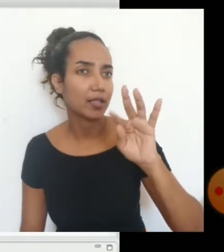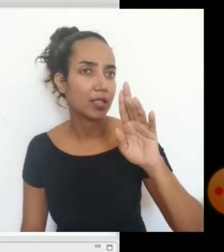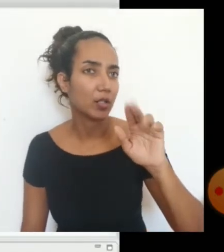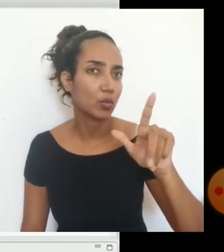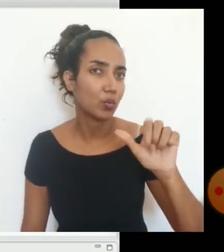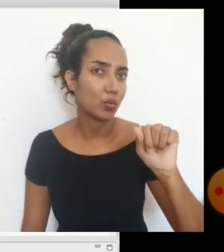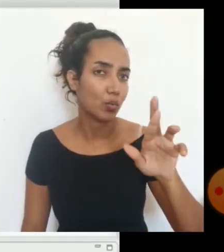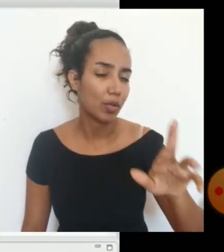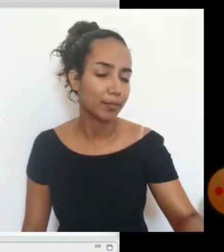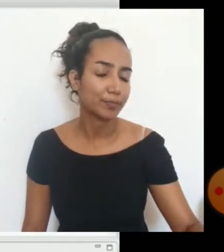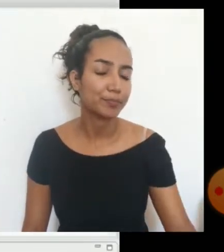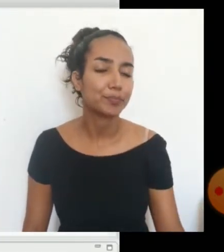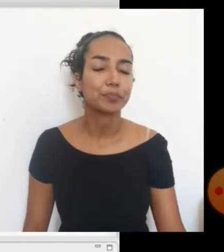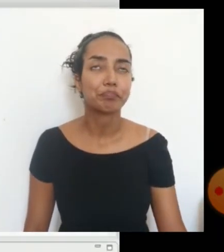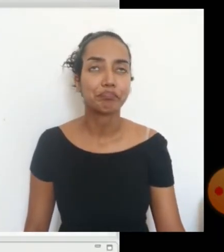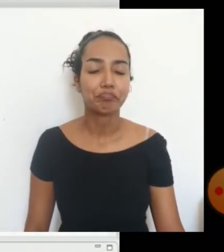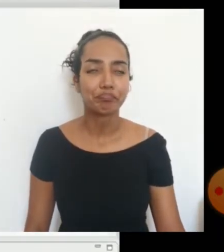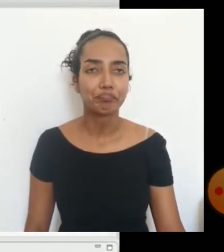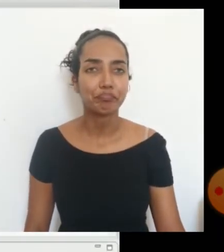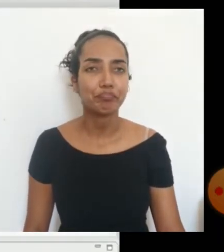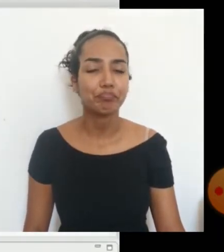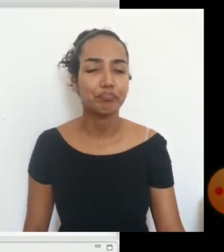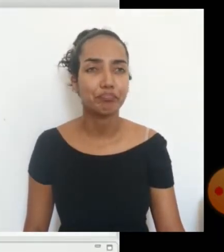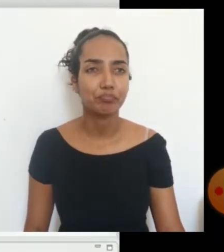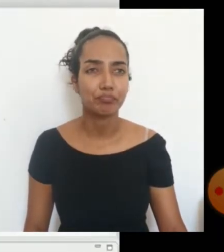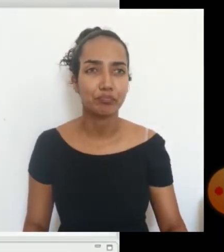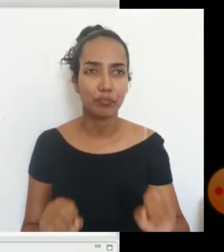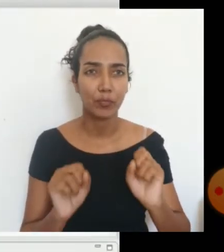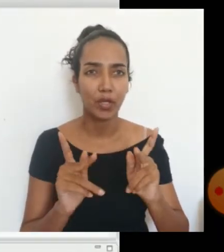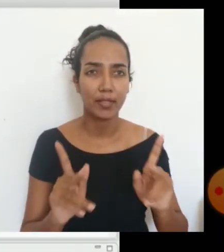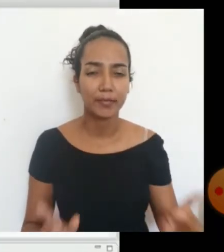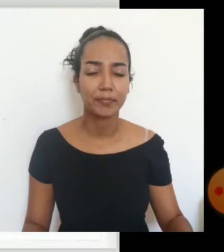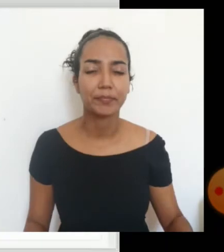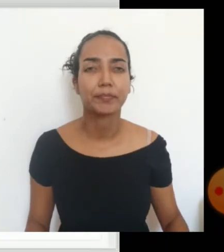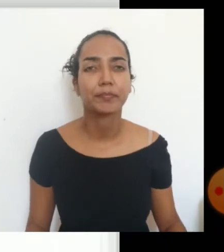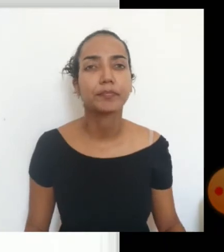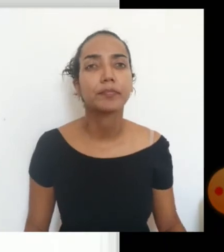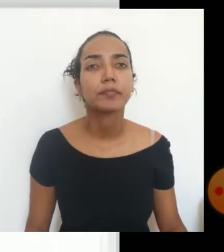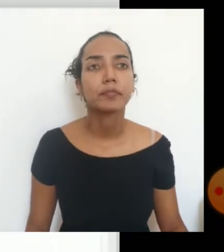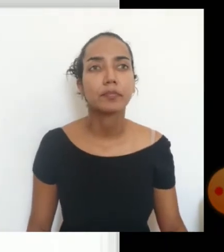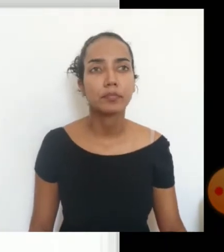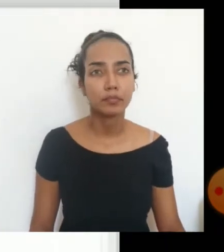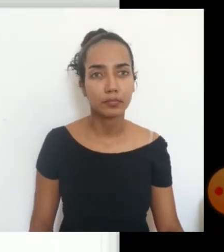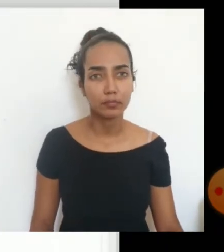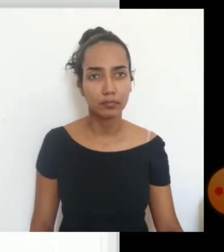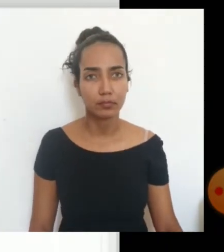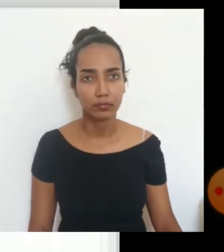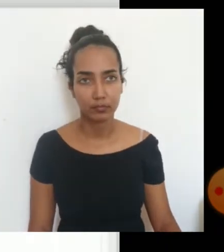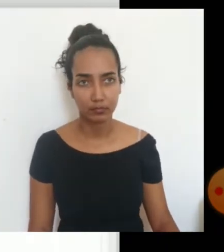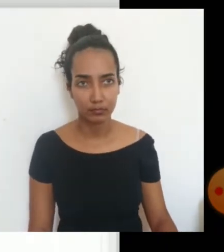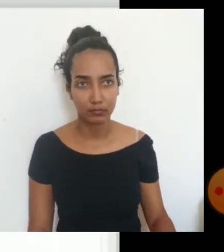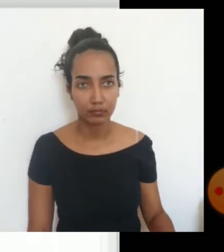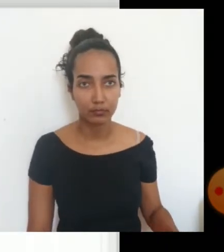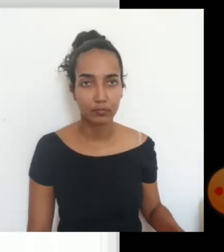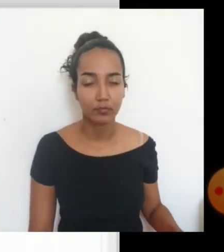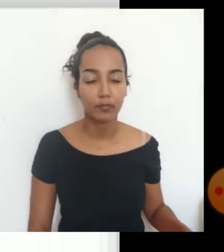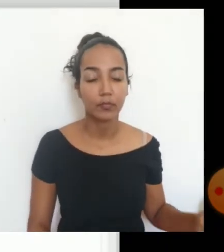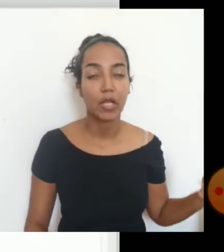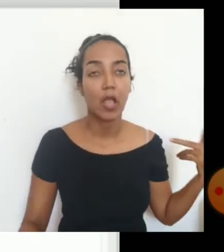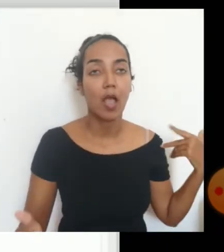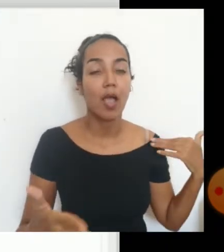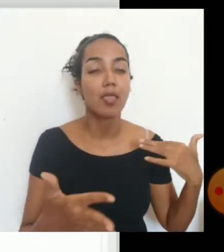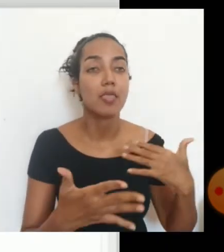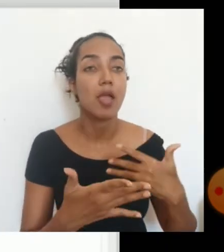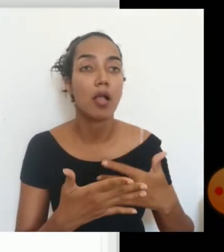Fiz também aqui uma classe, um programa, né? Até aqui a gente tem um relacionamento implementado,